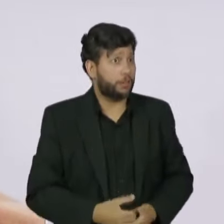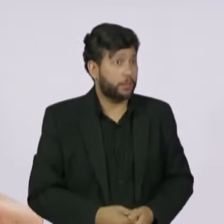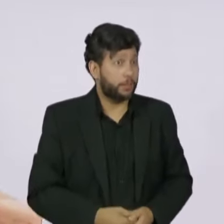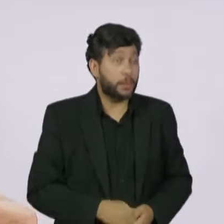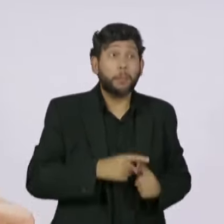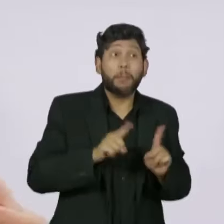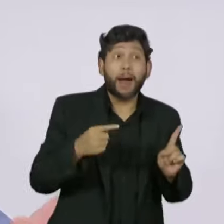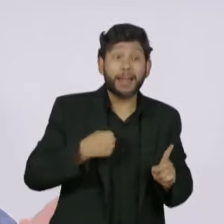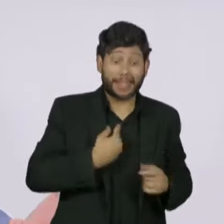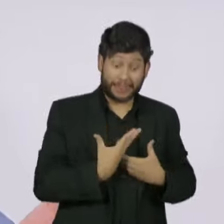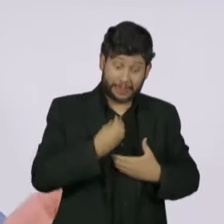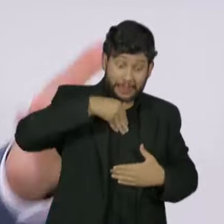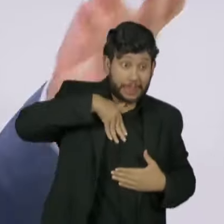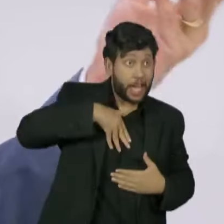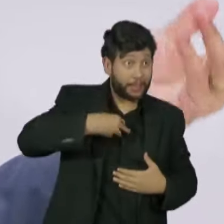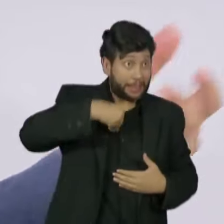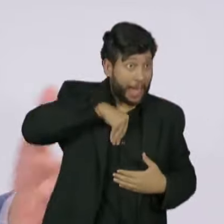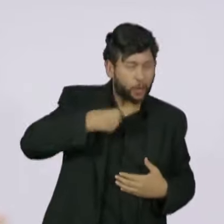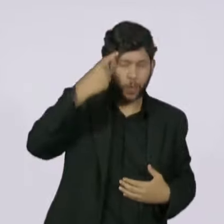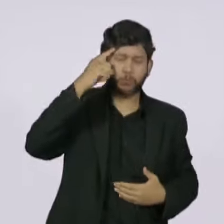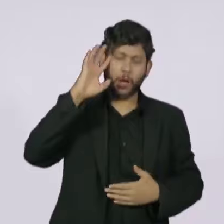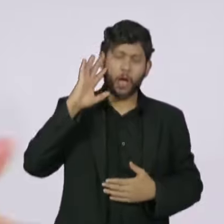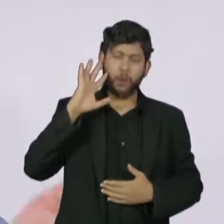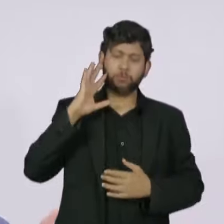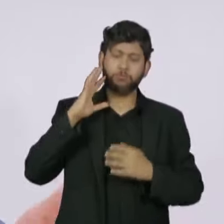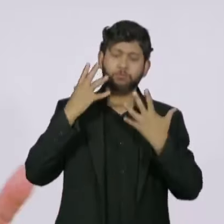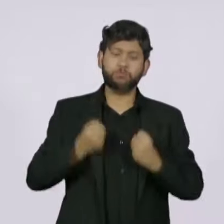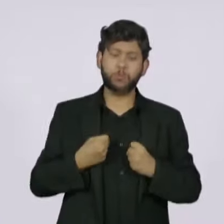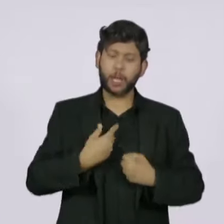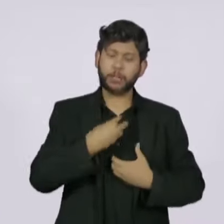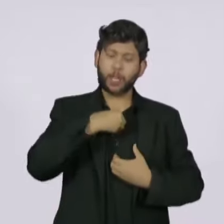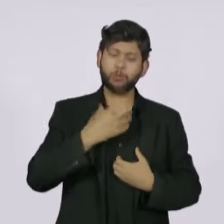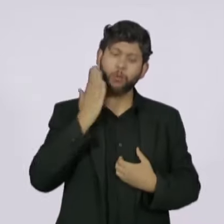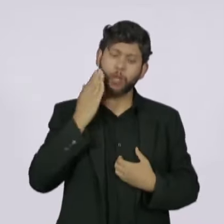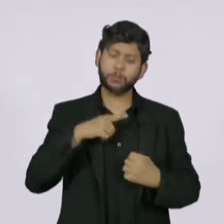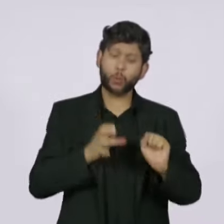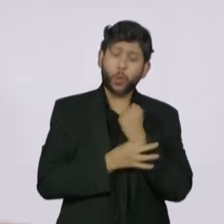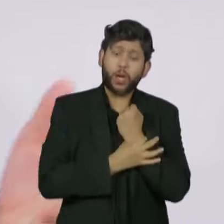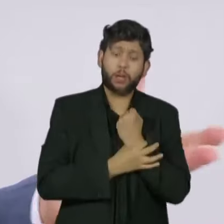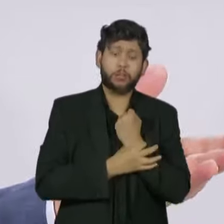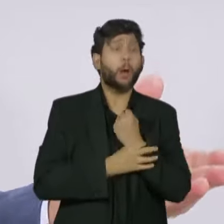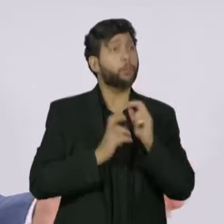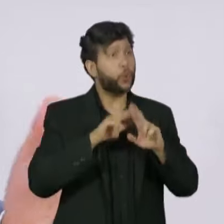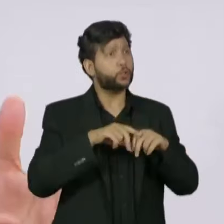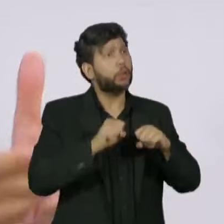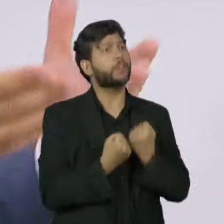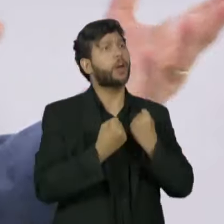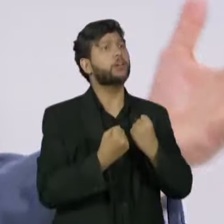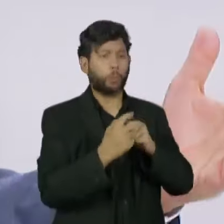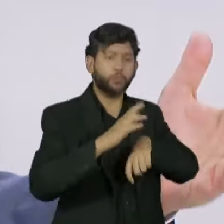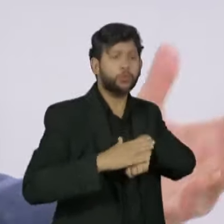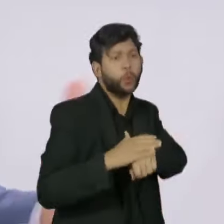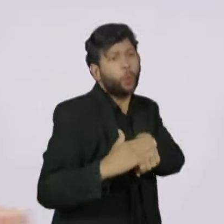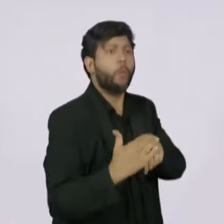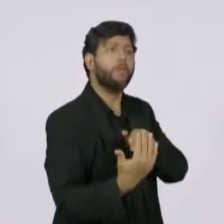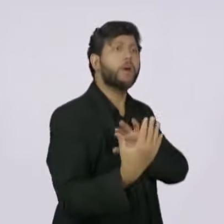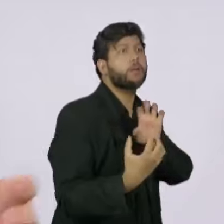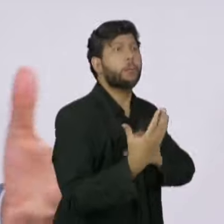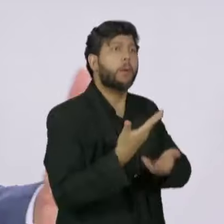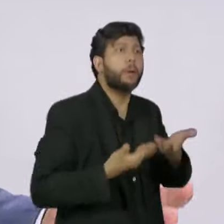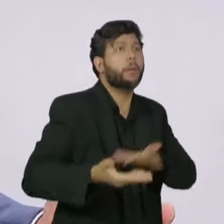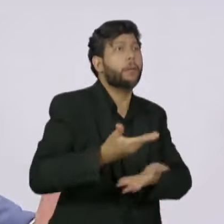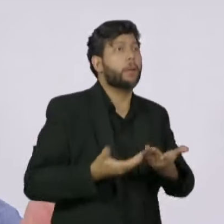eu estou perseguindo, eu não estaria defendendo há 13 meses a mesma coisa. Uhum. Entendeu? Agora, você sabe melhor do que